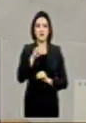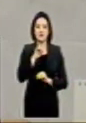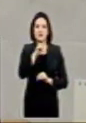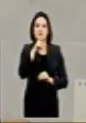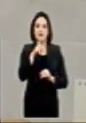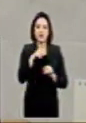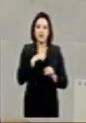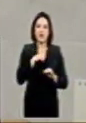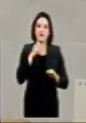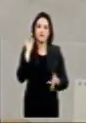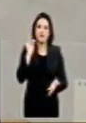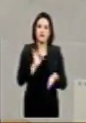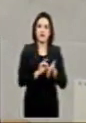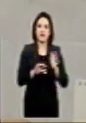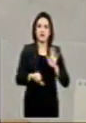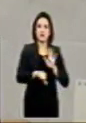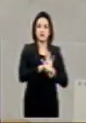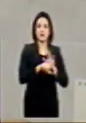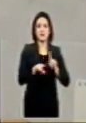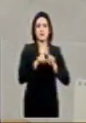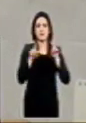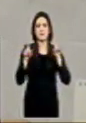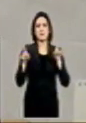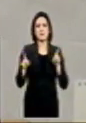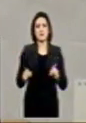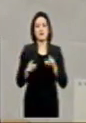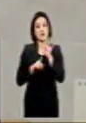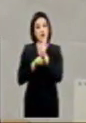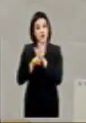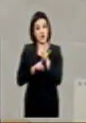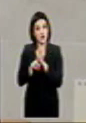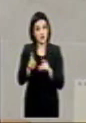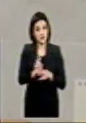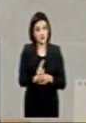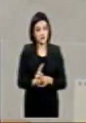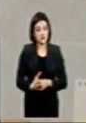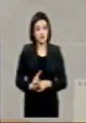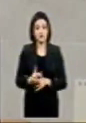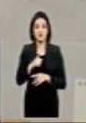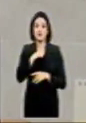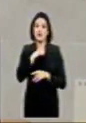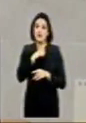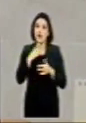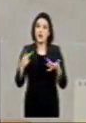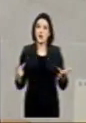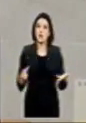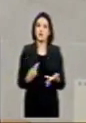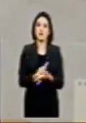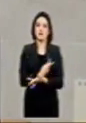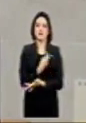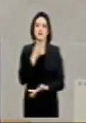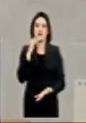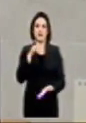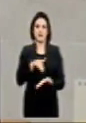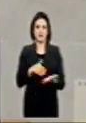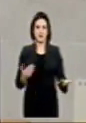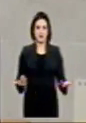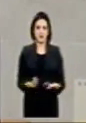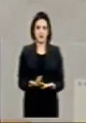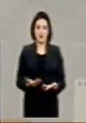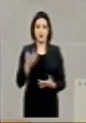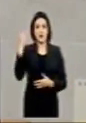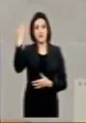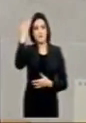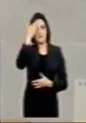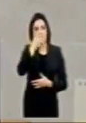criminoso. Muito ao contrário, a investigação está no seu nascedouro ainda, a prova